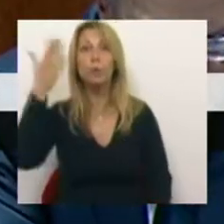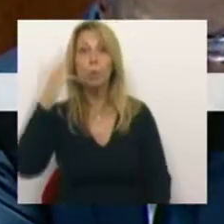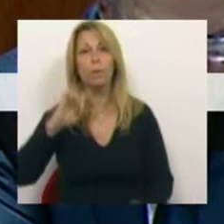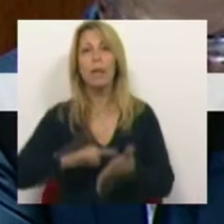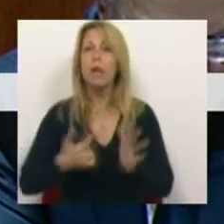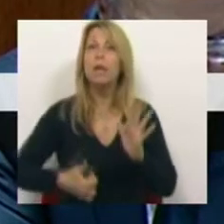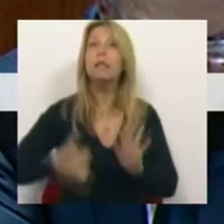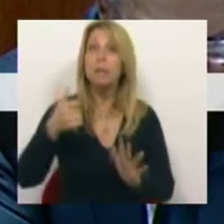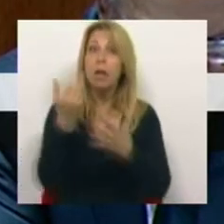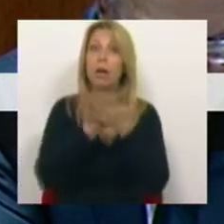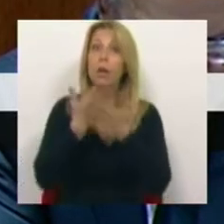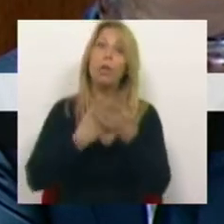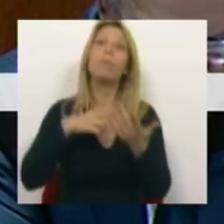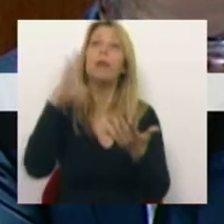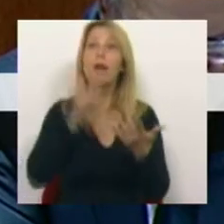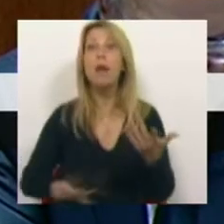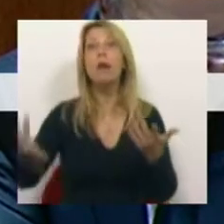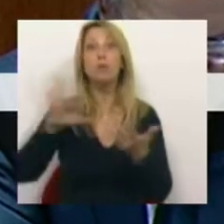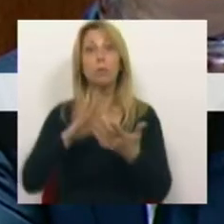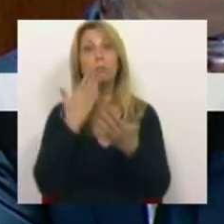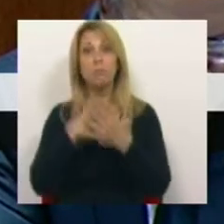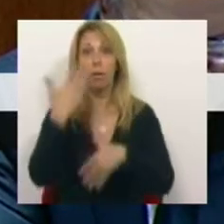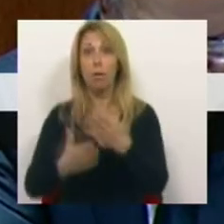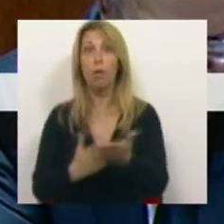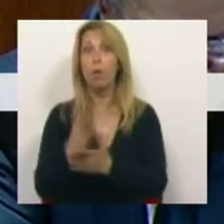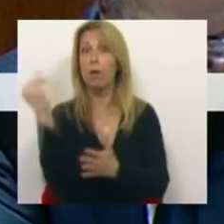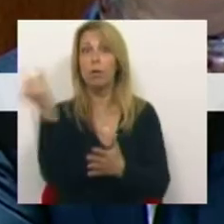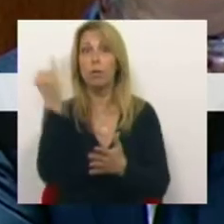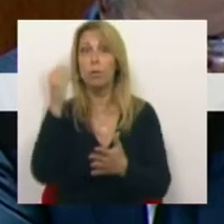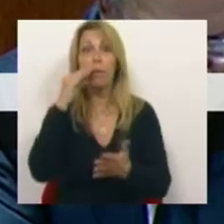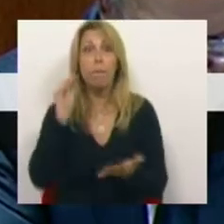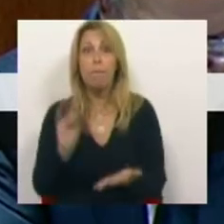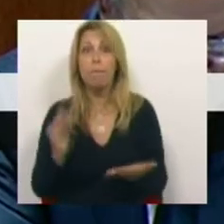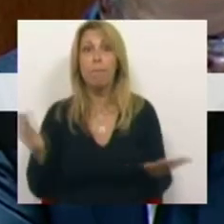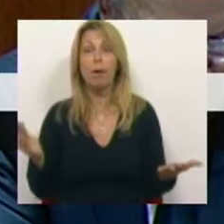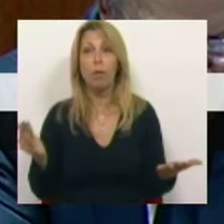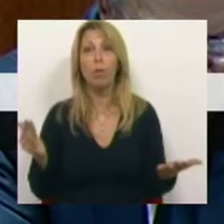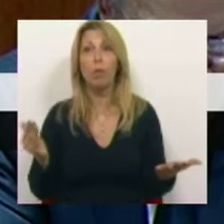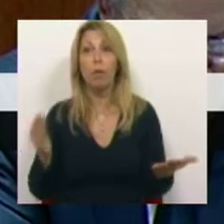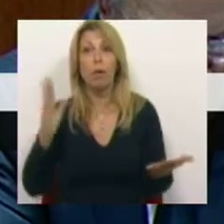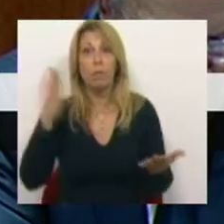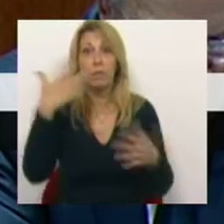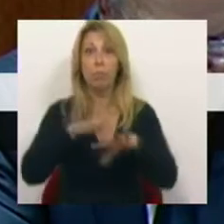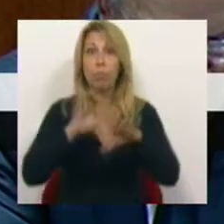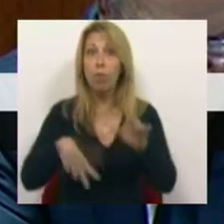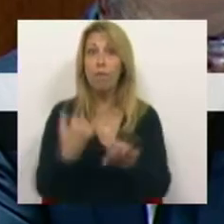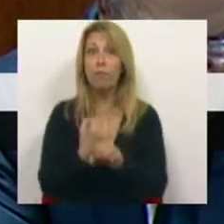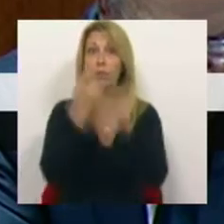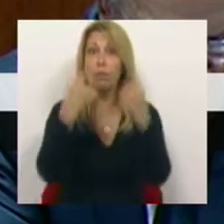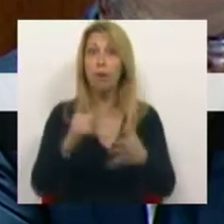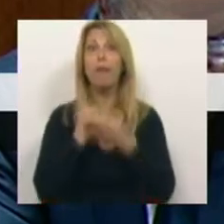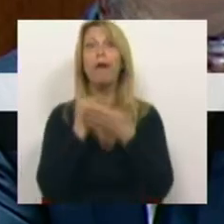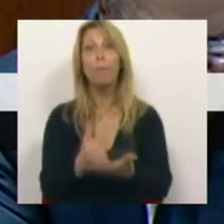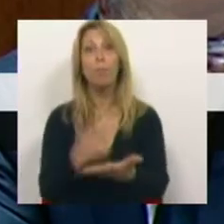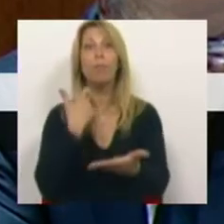à economia nacional a continuidade daquela instituição bancária, designadamente pelo papel que tem no apoio